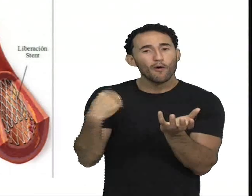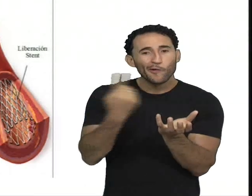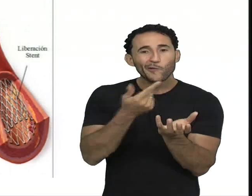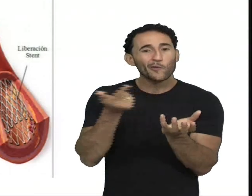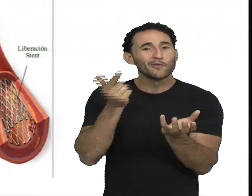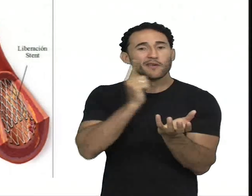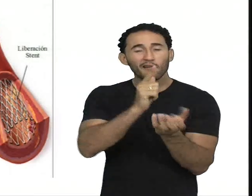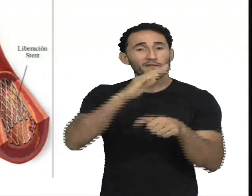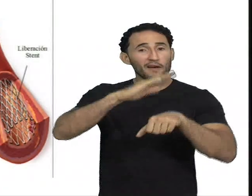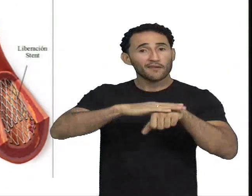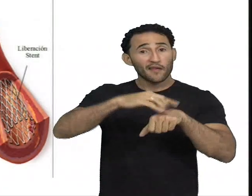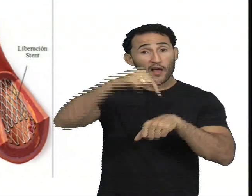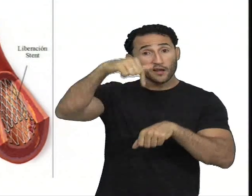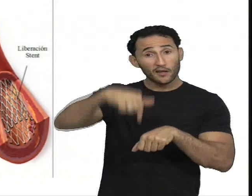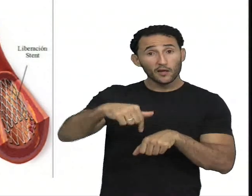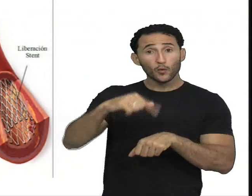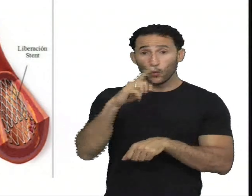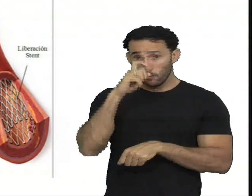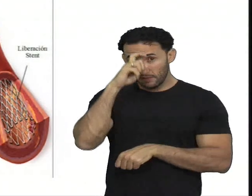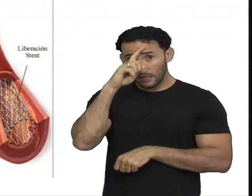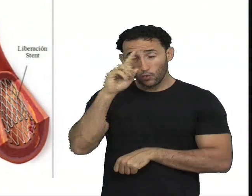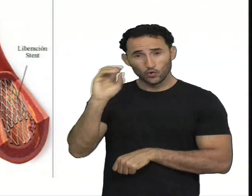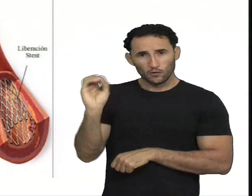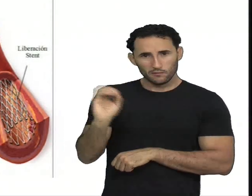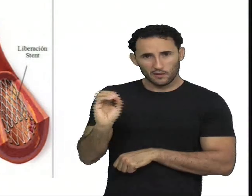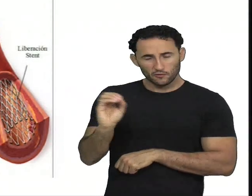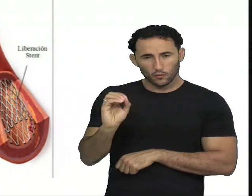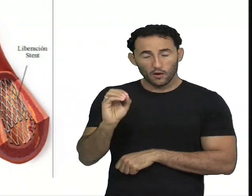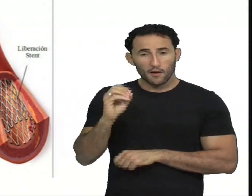fazer aqui no hospital. A imagem